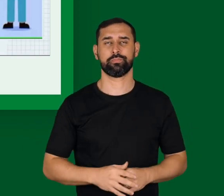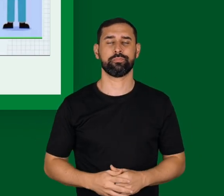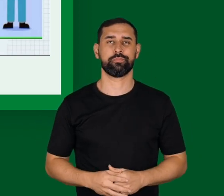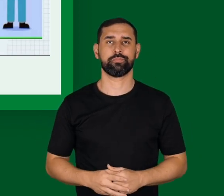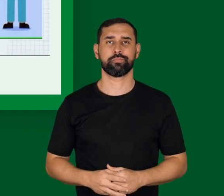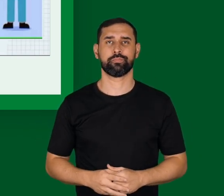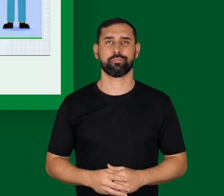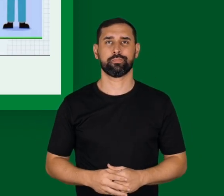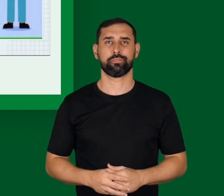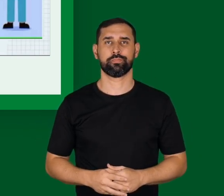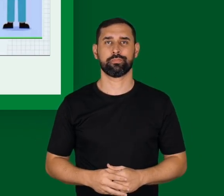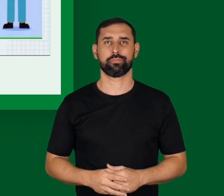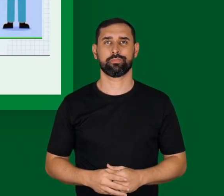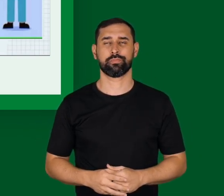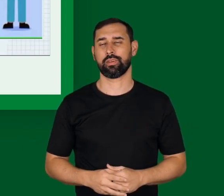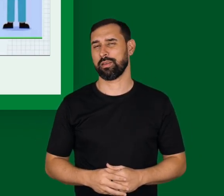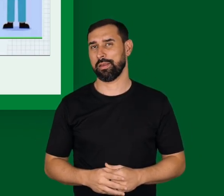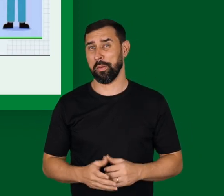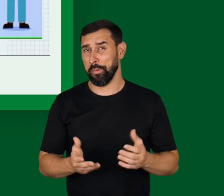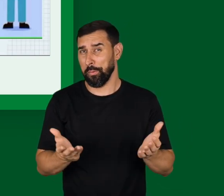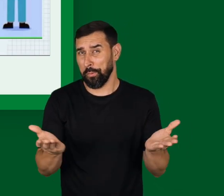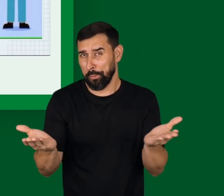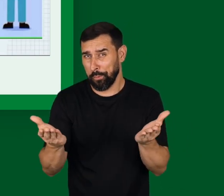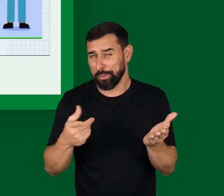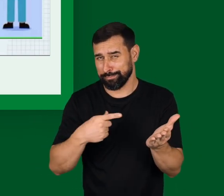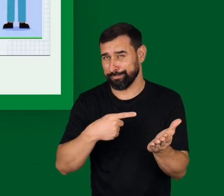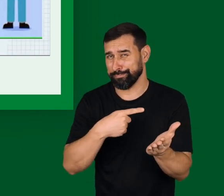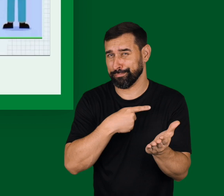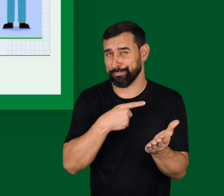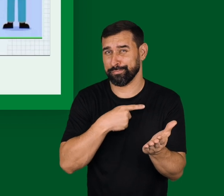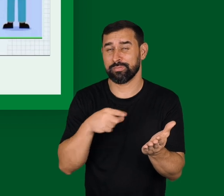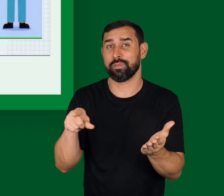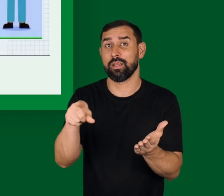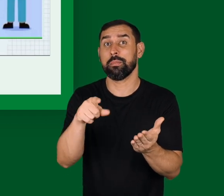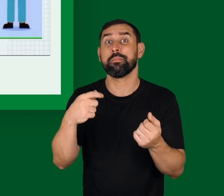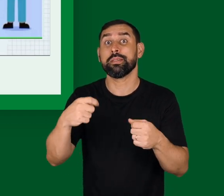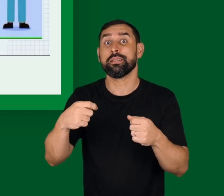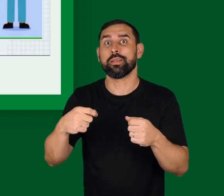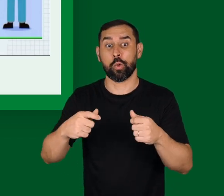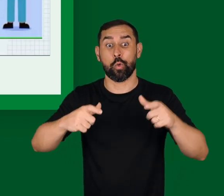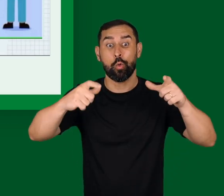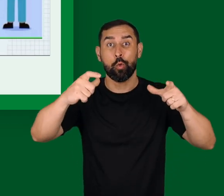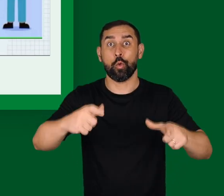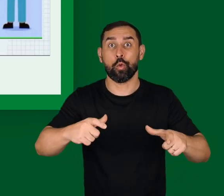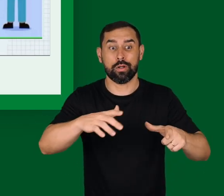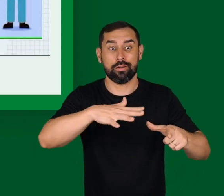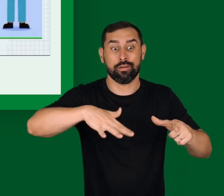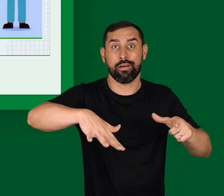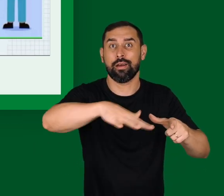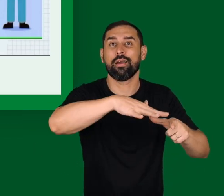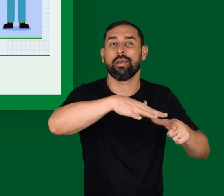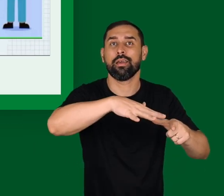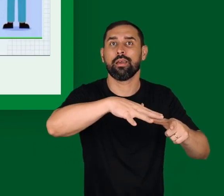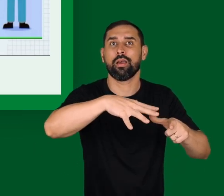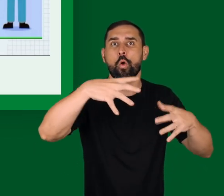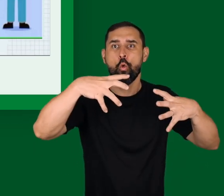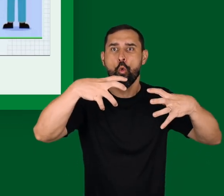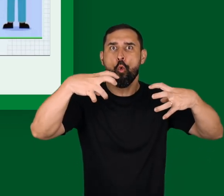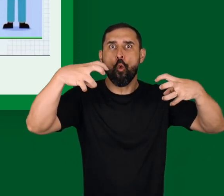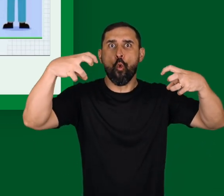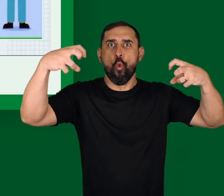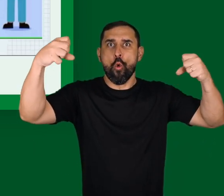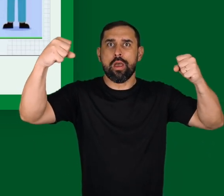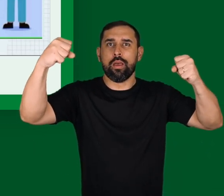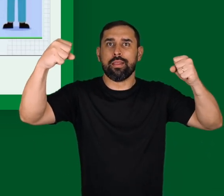aquela parada cardíaca. Hoje, né, existe aquela questão de utilizar salas com pressão